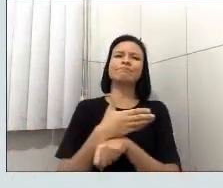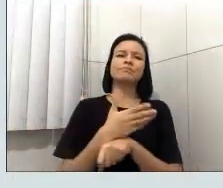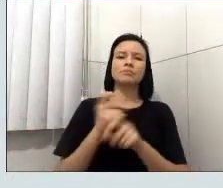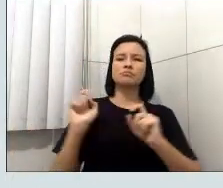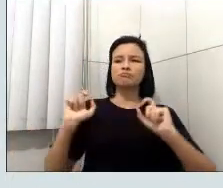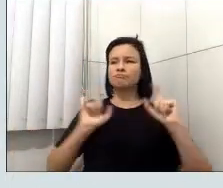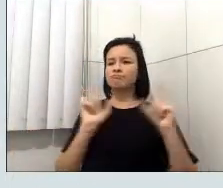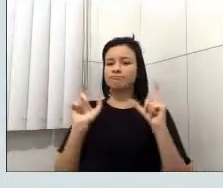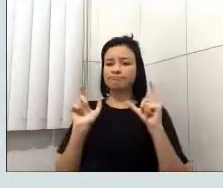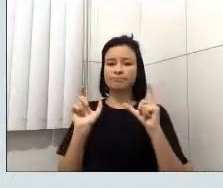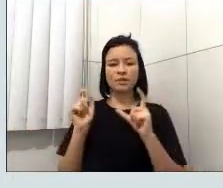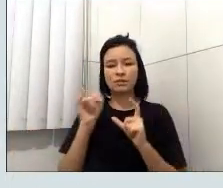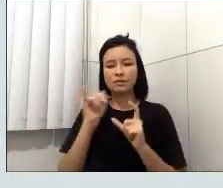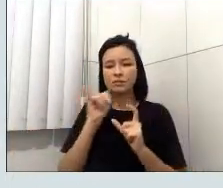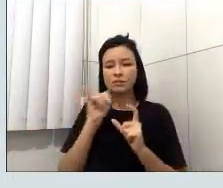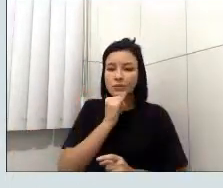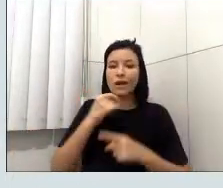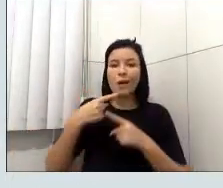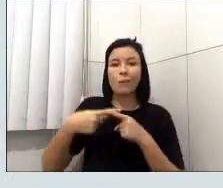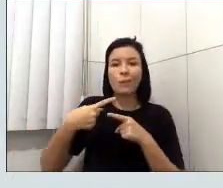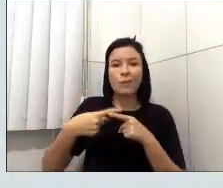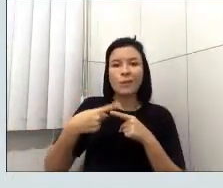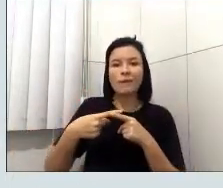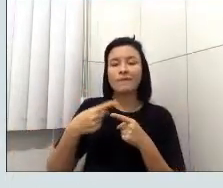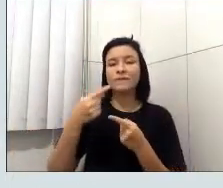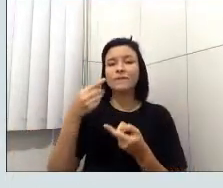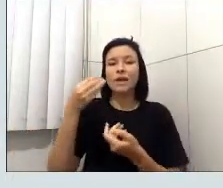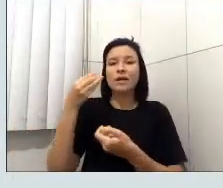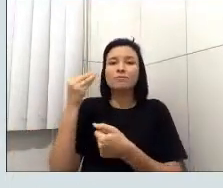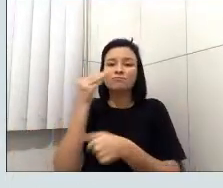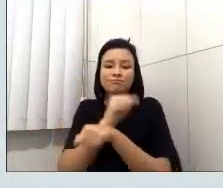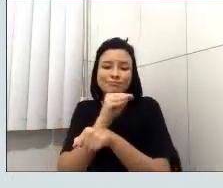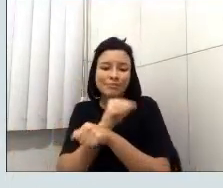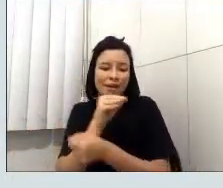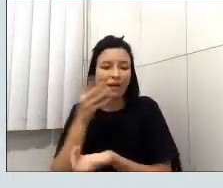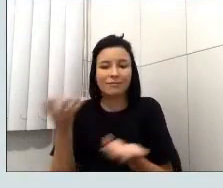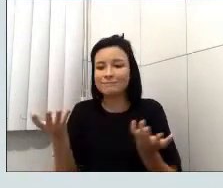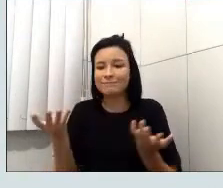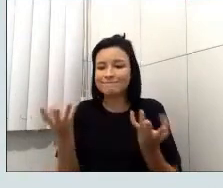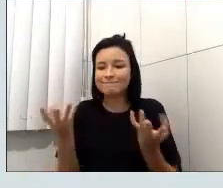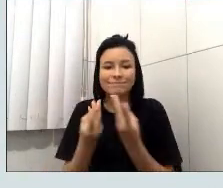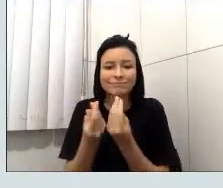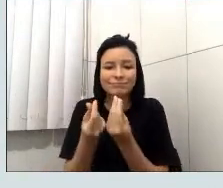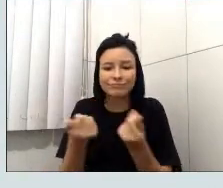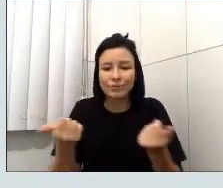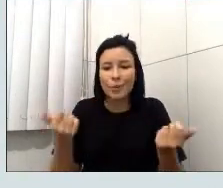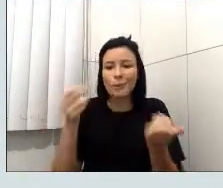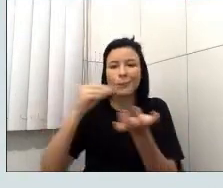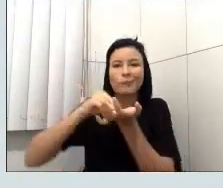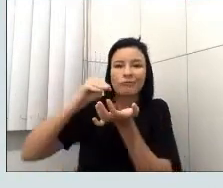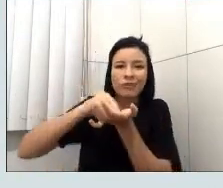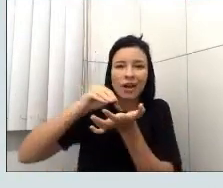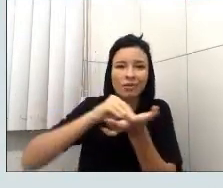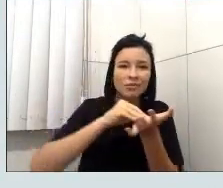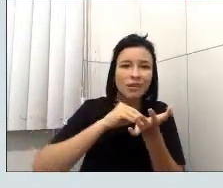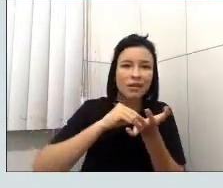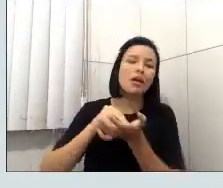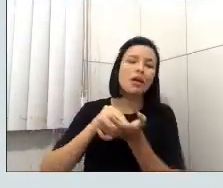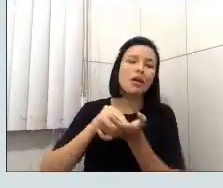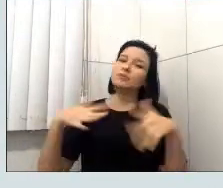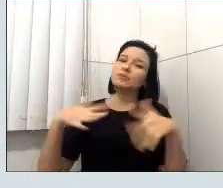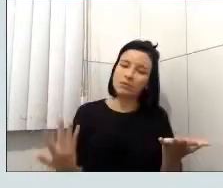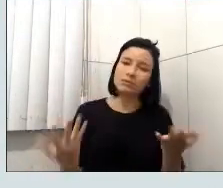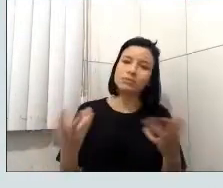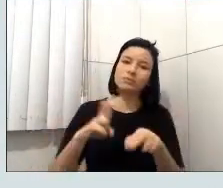assusta com a falta de cuidado, com a falta de preservação que existe. Em